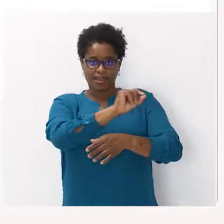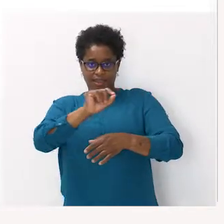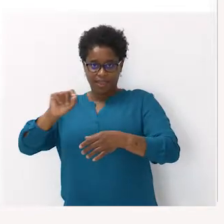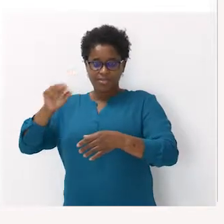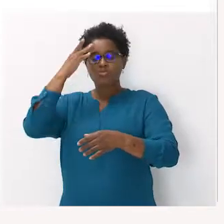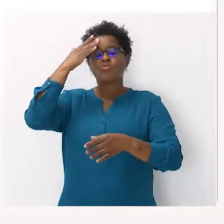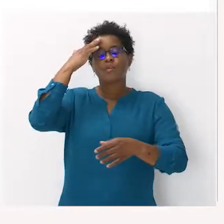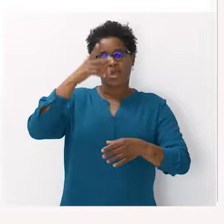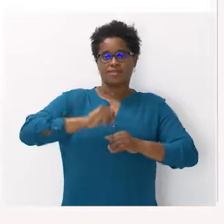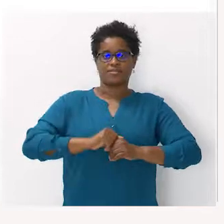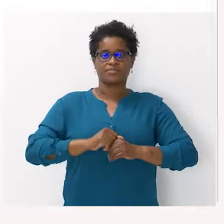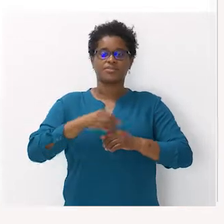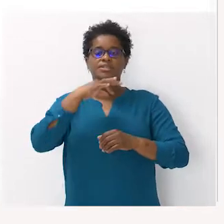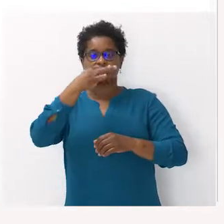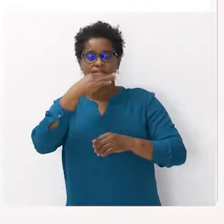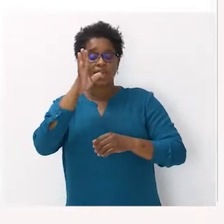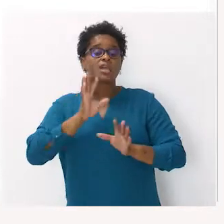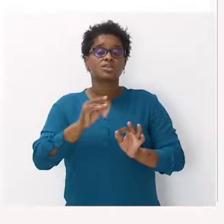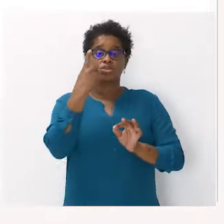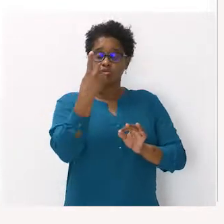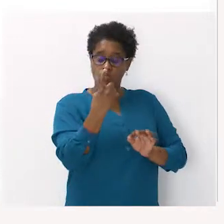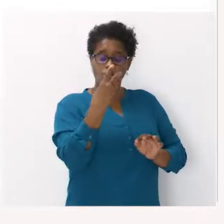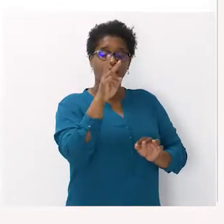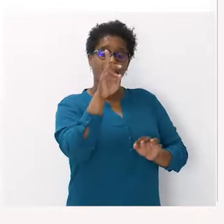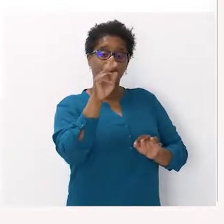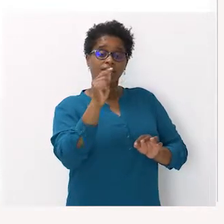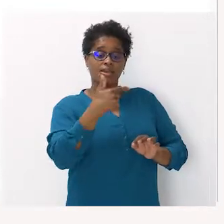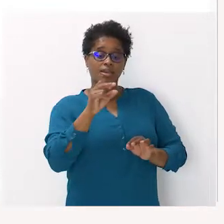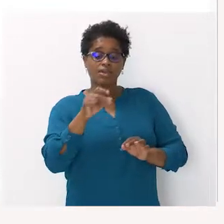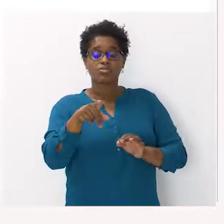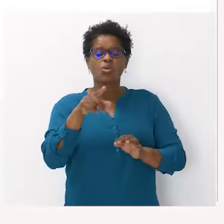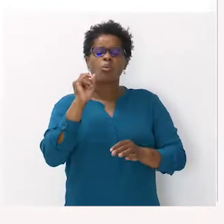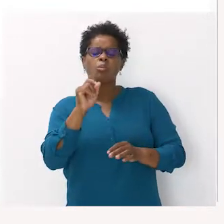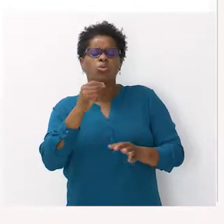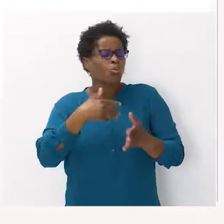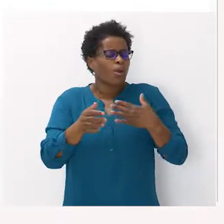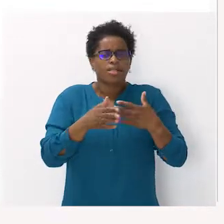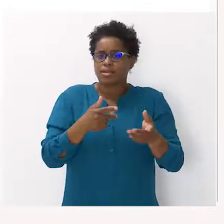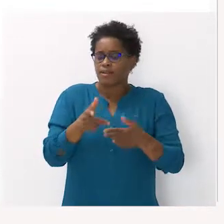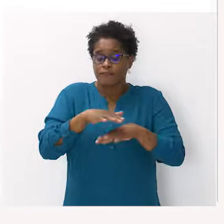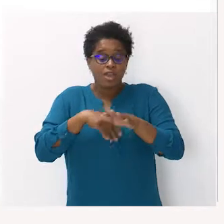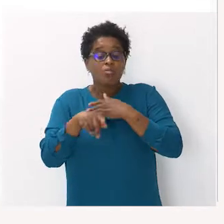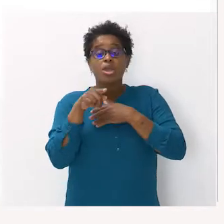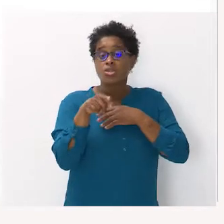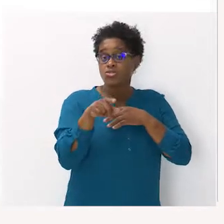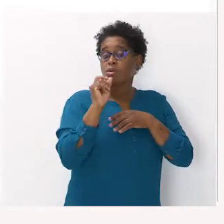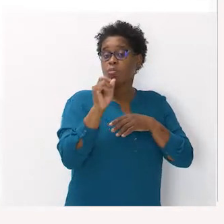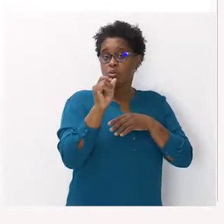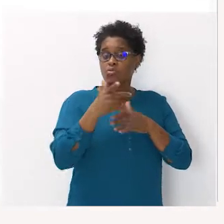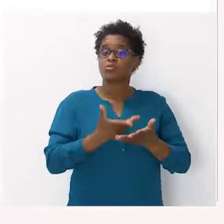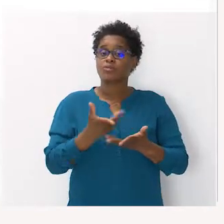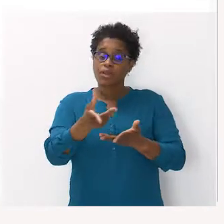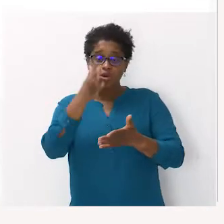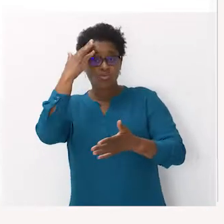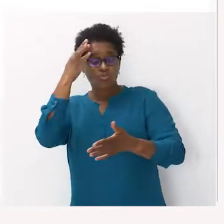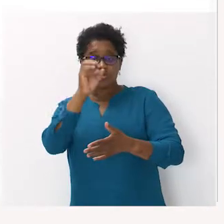reta numérica. Diz assim, numa reta, consideremos um ponto qualquer, faremos esse ponto corresponder